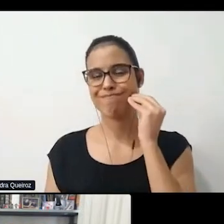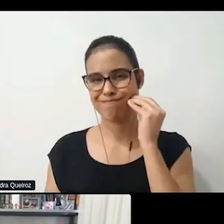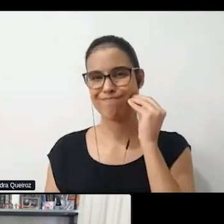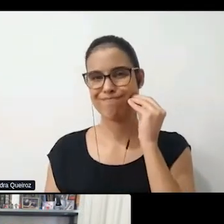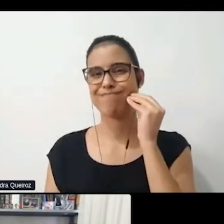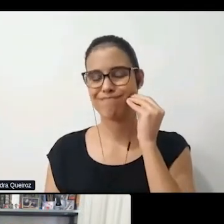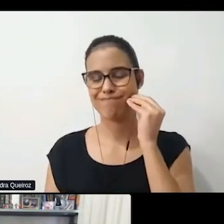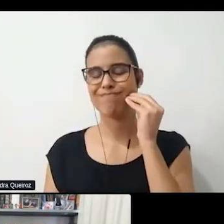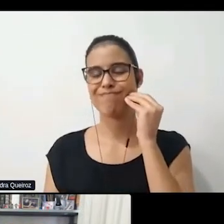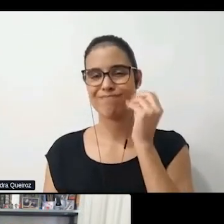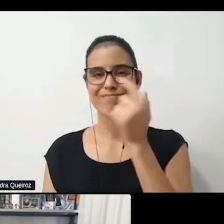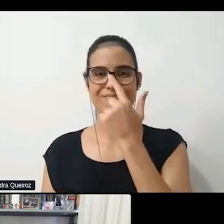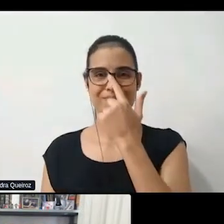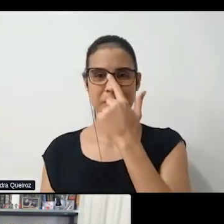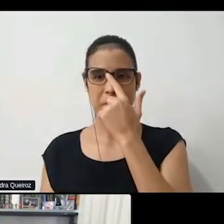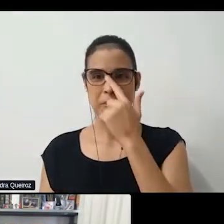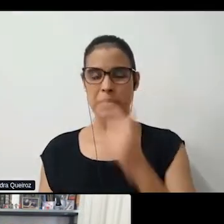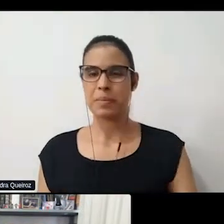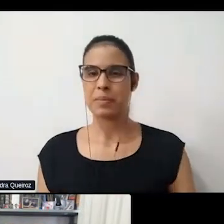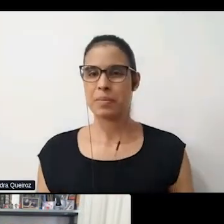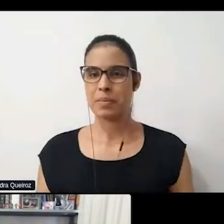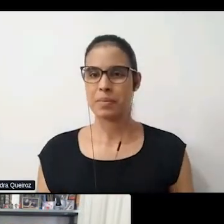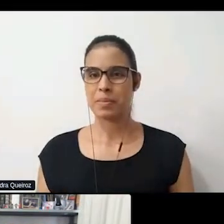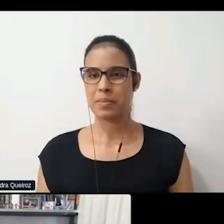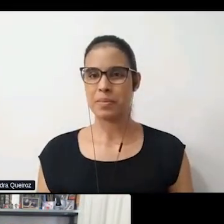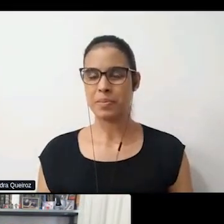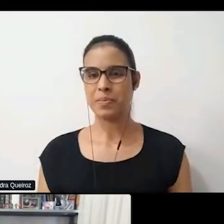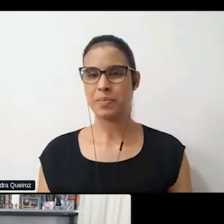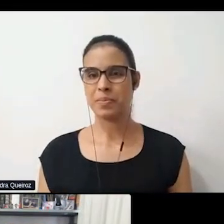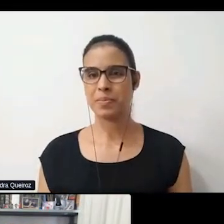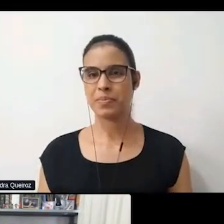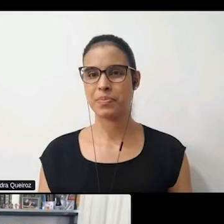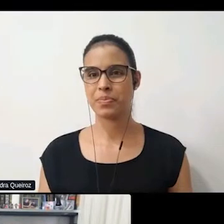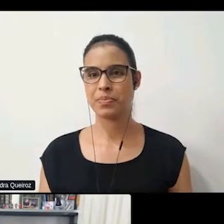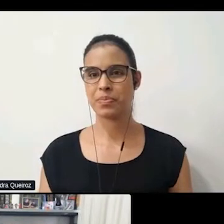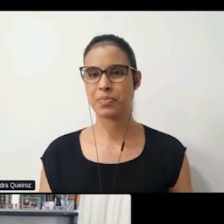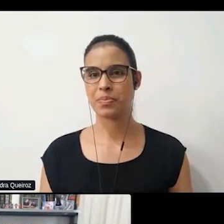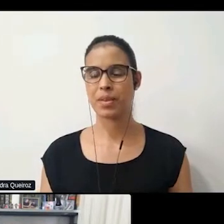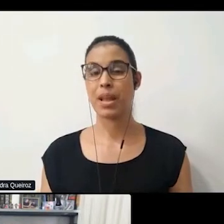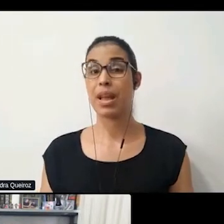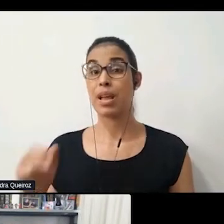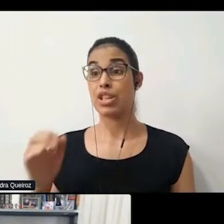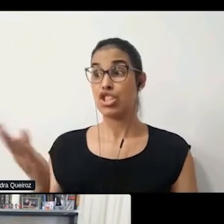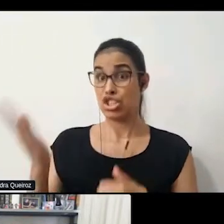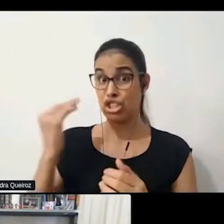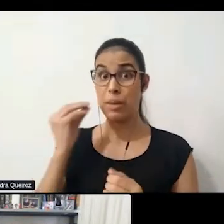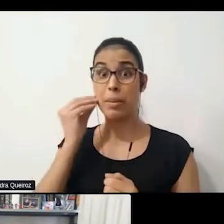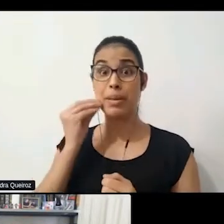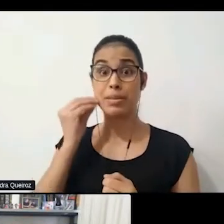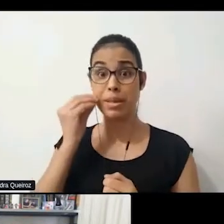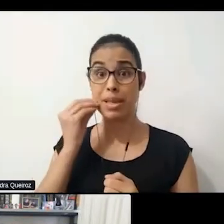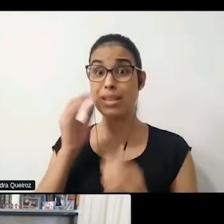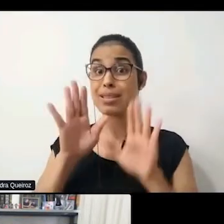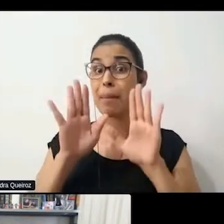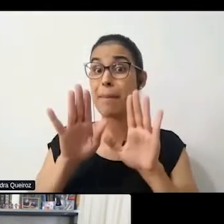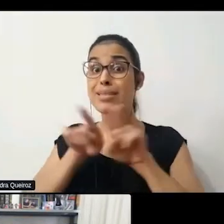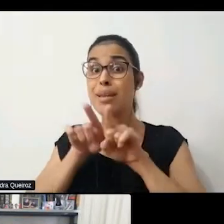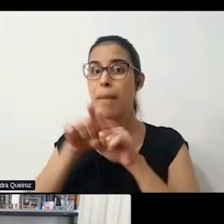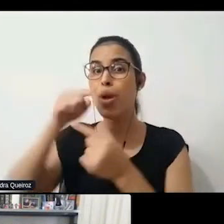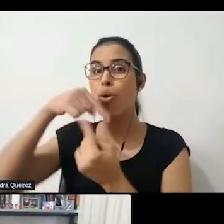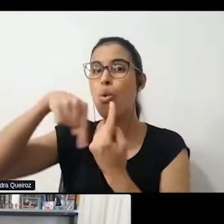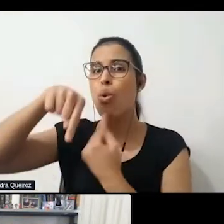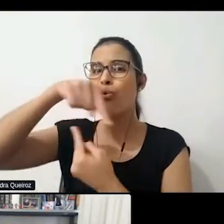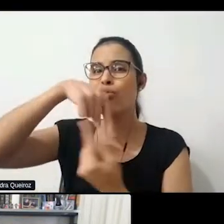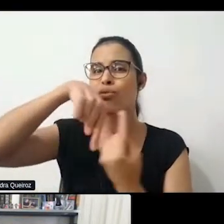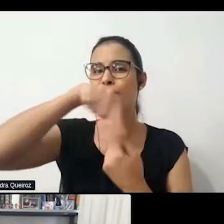Eu acho que, além de proporcionar experiência, conviver, que experiência é algo pontual, mas conviver com colegas